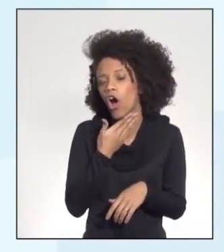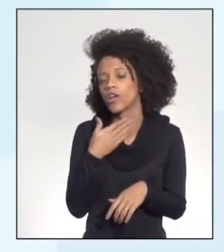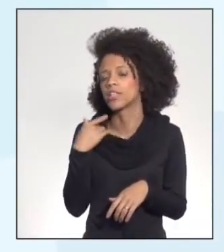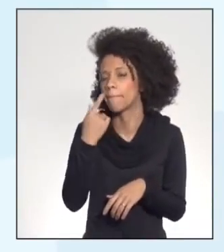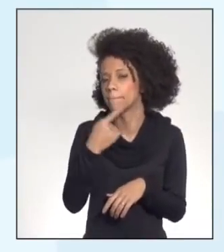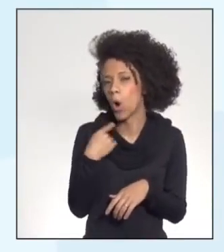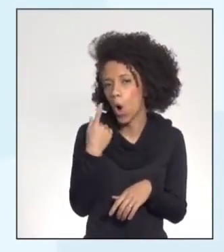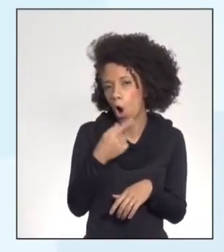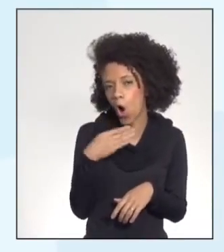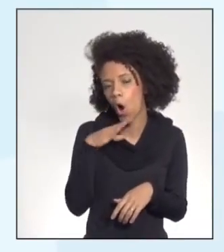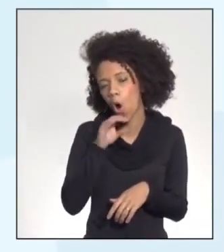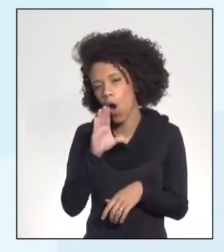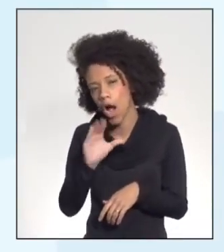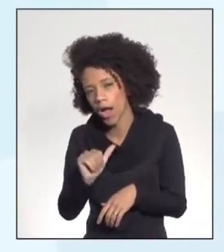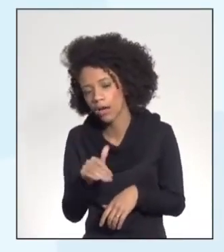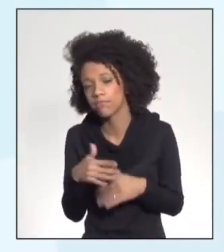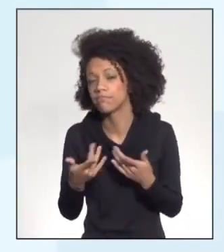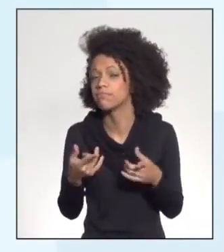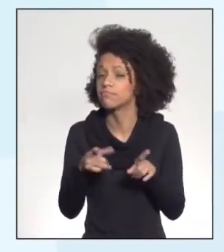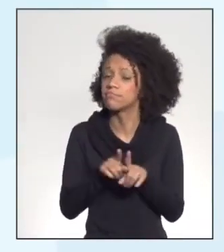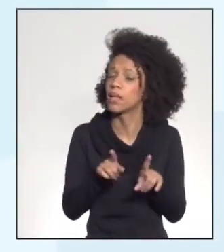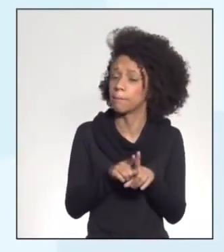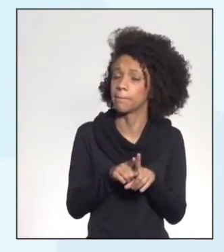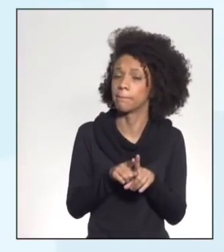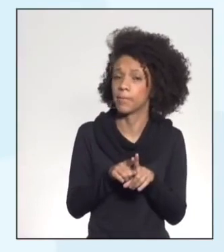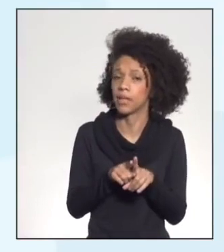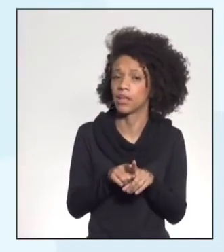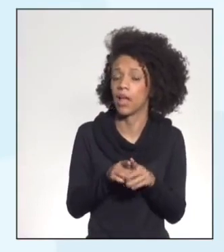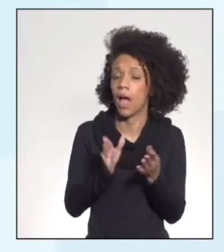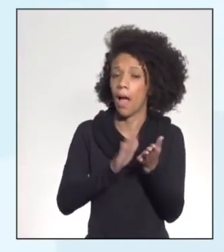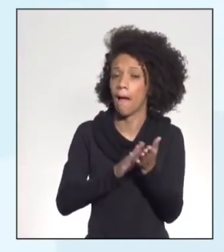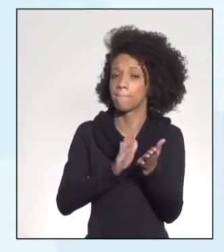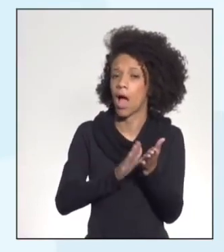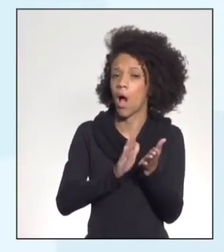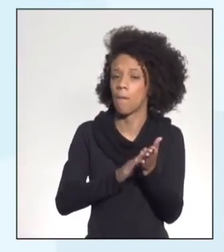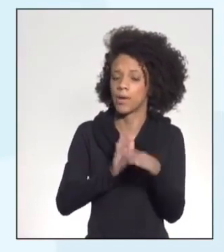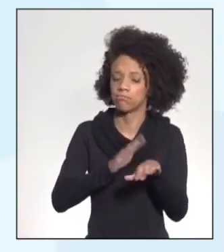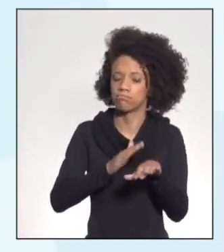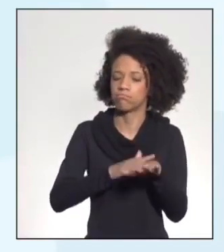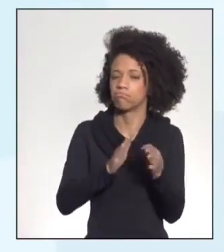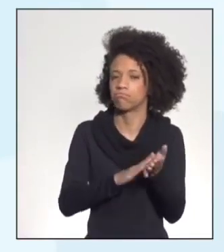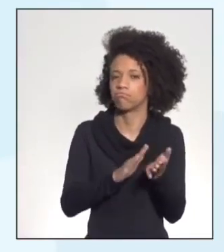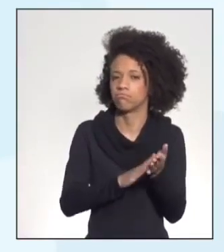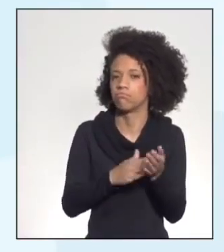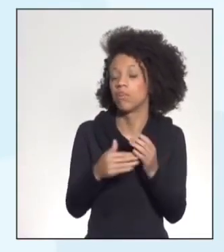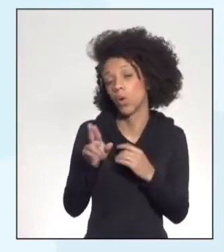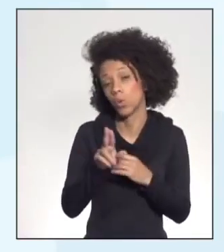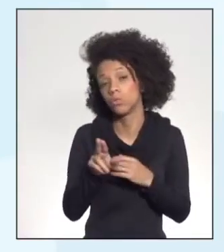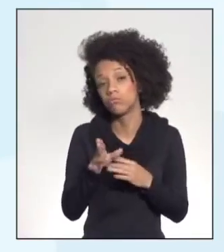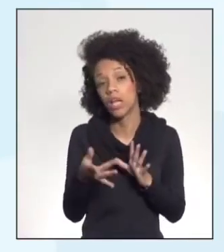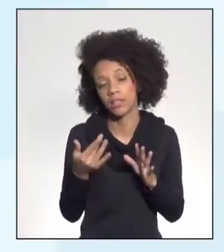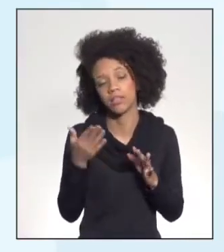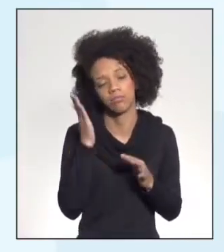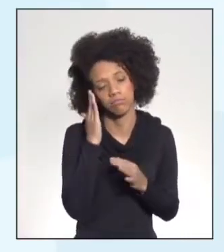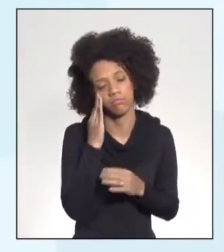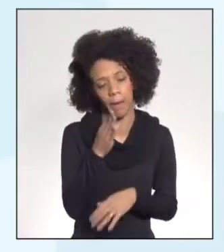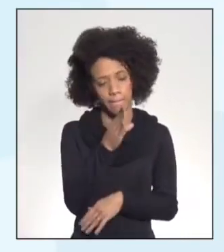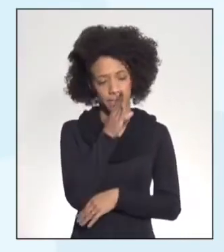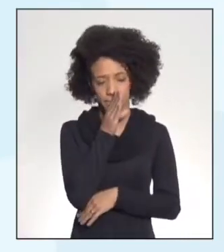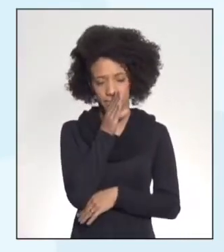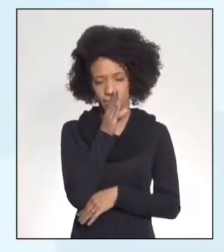né? Usando essa parte e usando também a palma, né? Como você colocou. E eu sei os momentos também do silêncio.